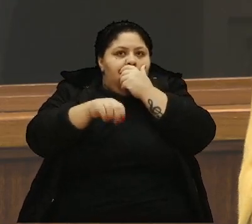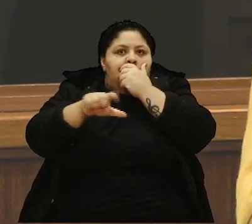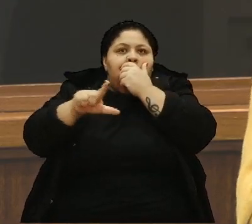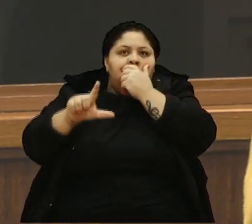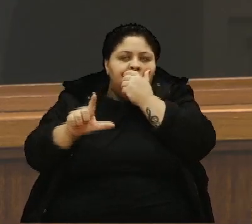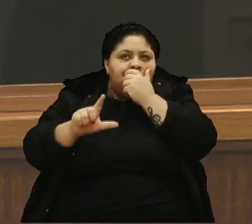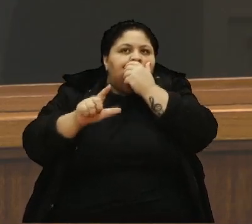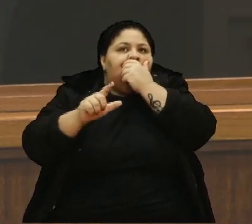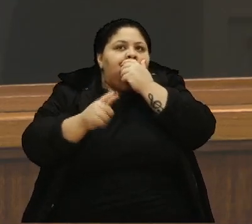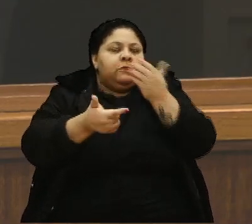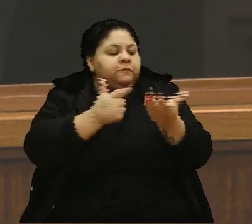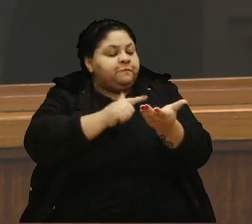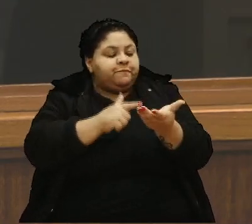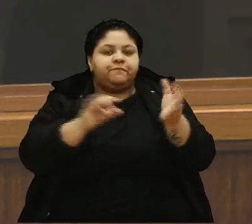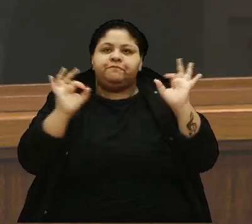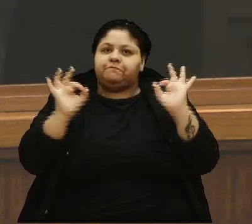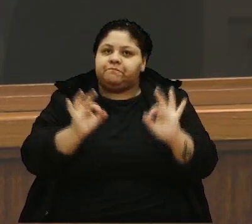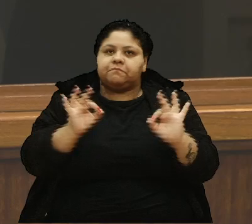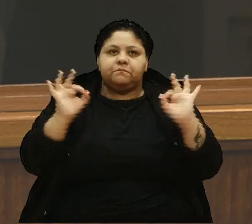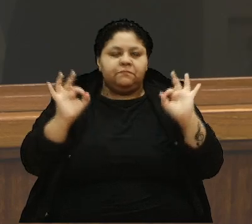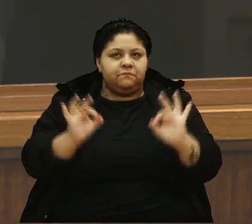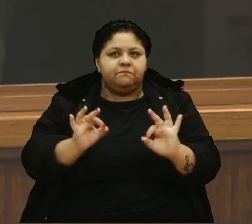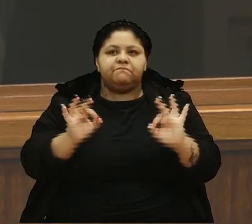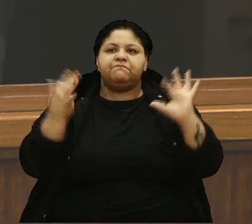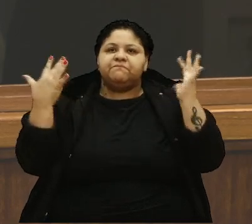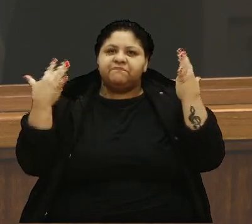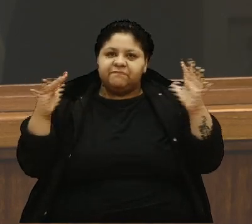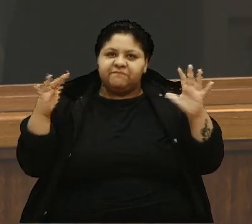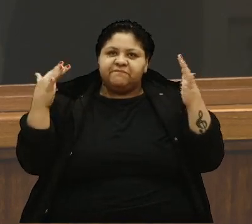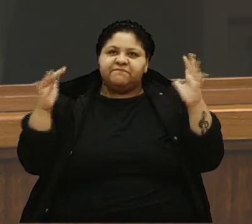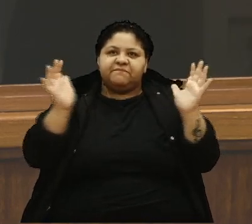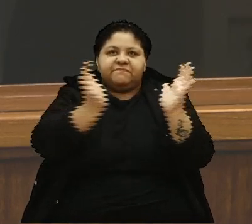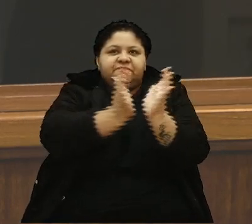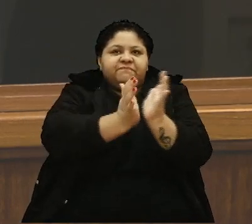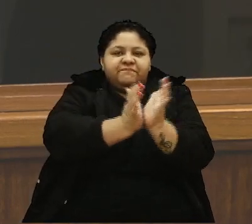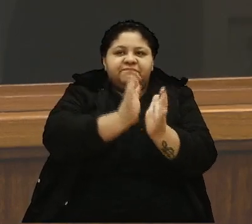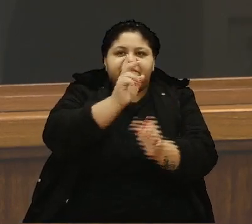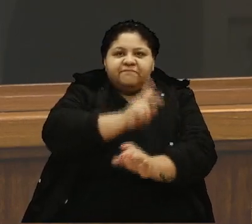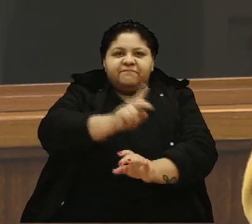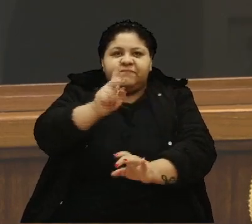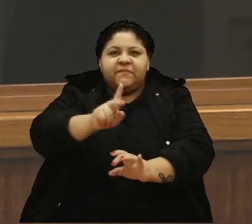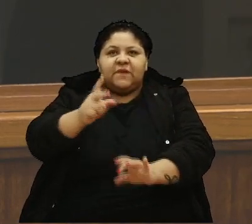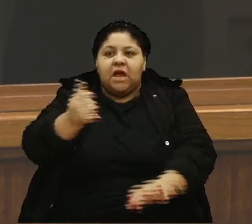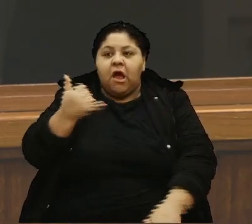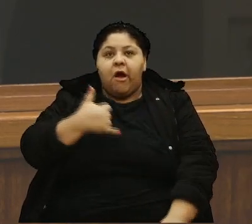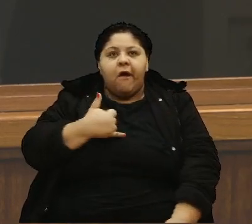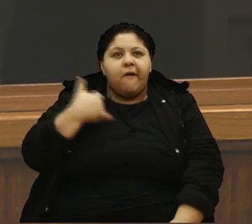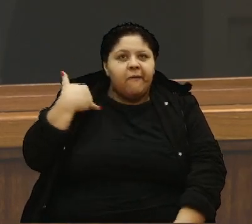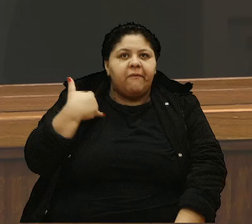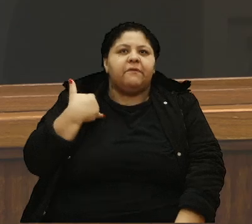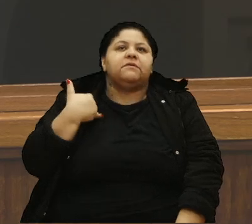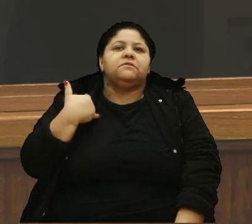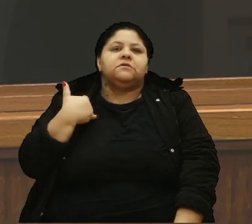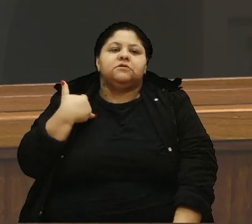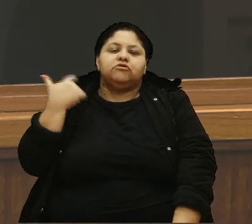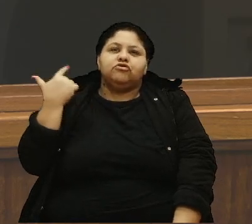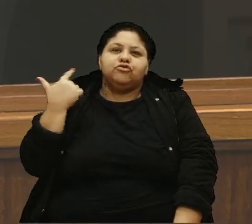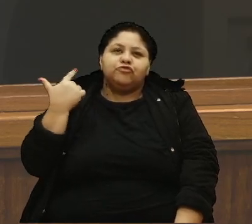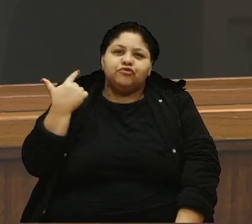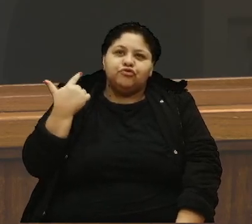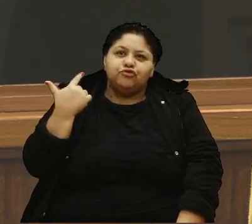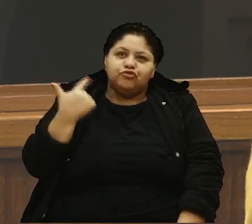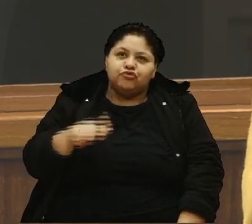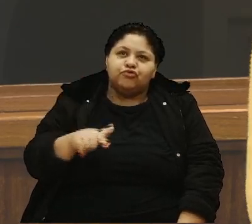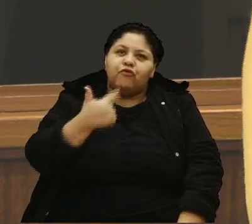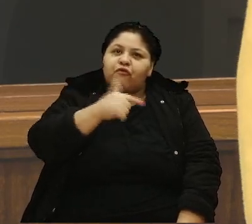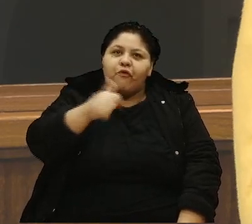um livro maravilhoso, então, parabéns à nossa colega, professora, é muito orgulho. Mais uma mulher,